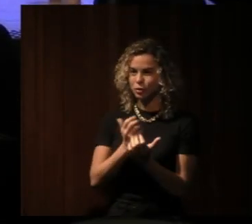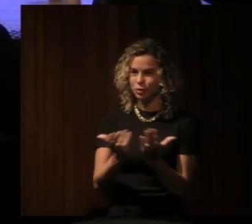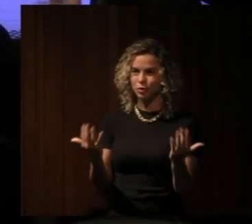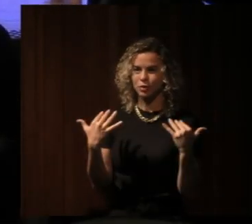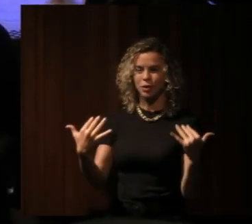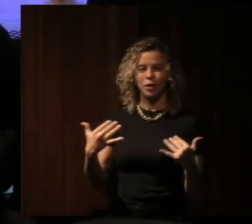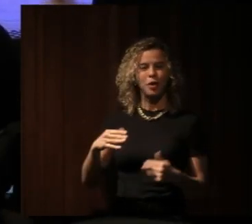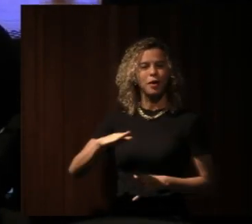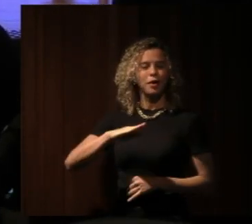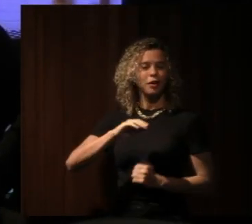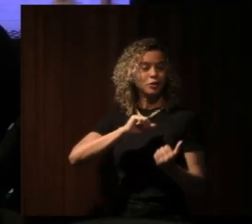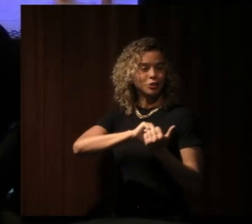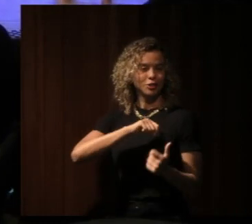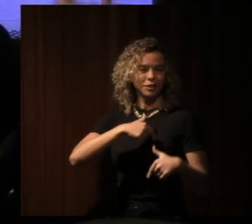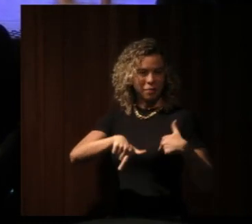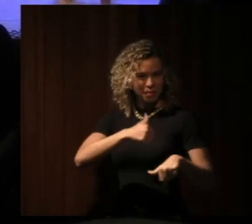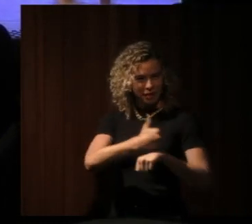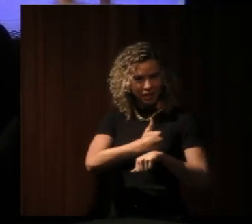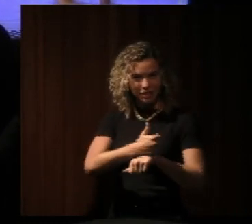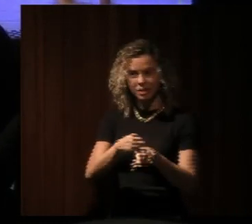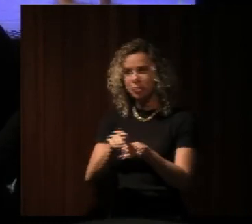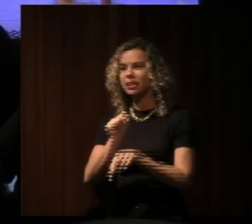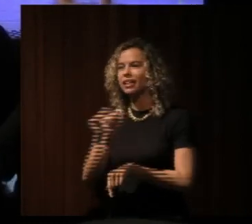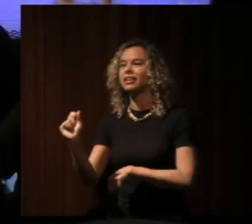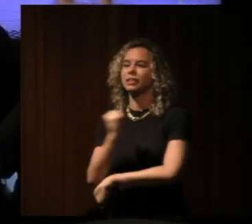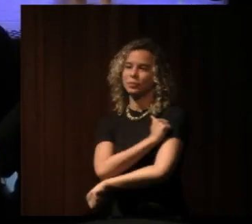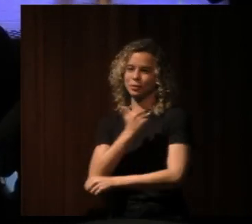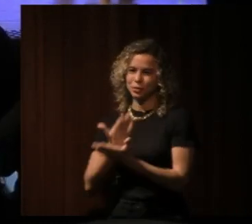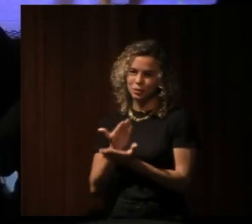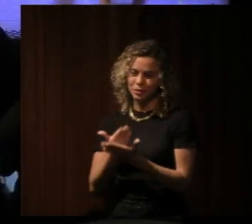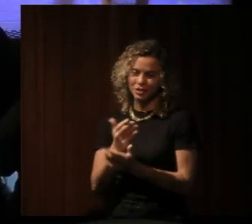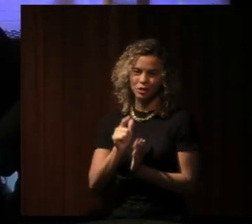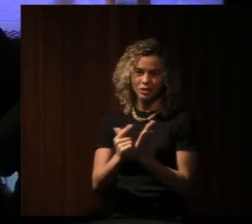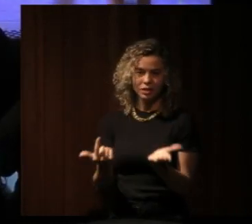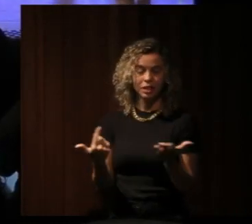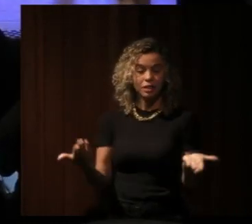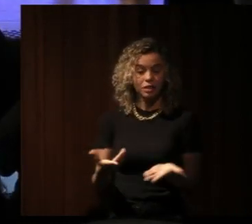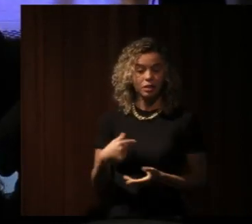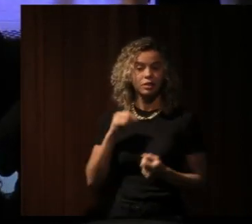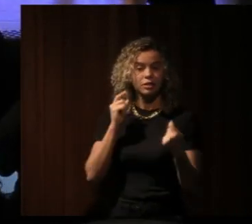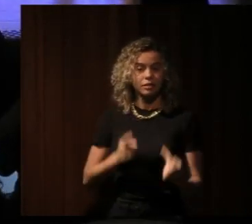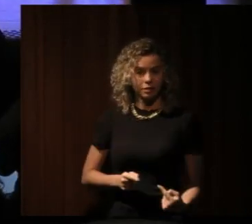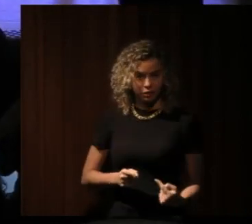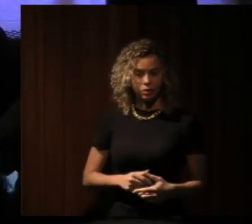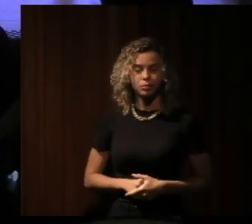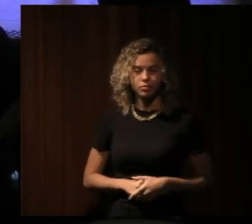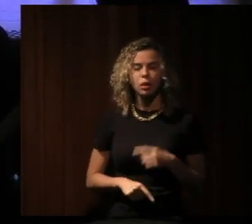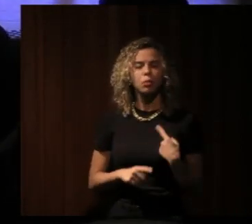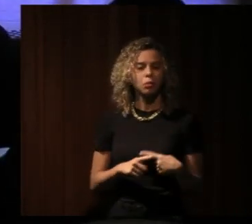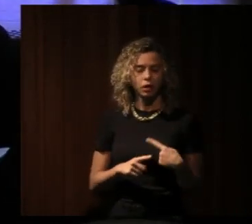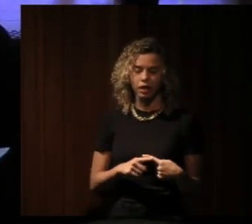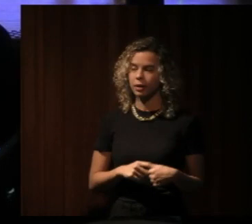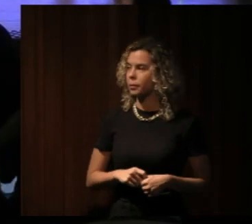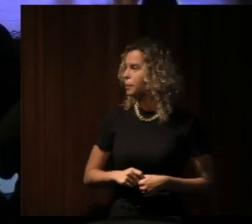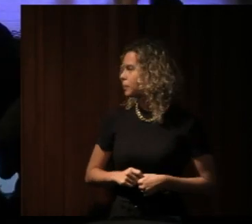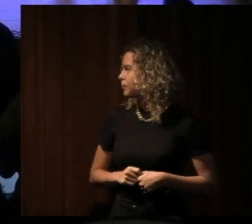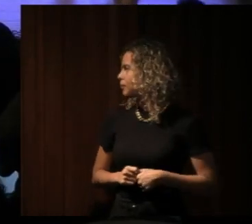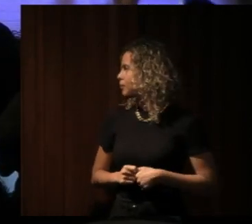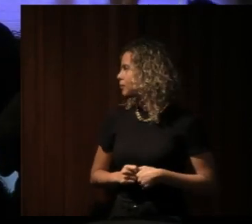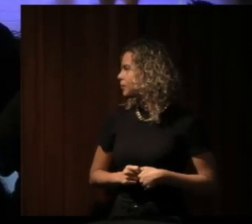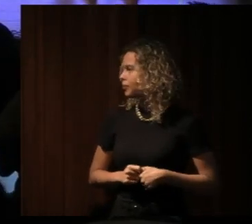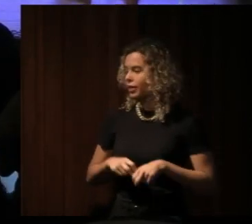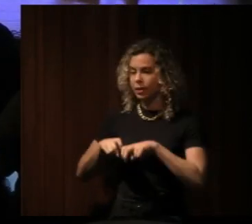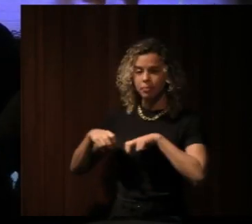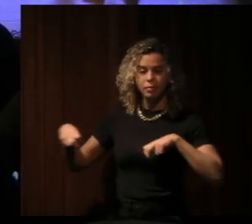colegas vocês estudantes eh eu acho que aqui a gente tem um desafio né nessa